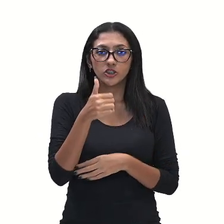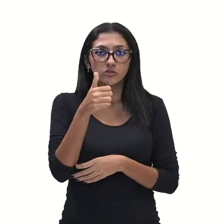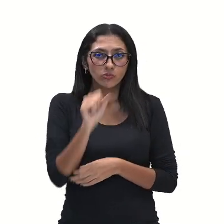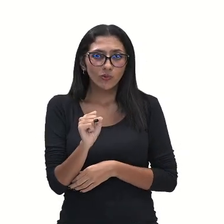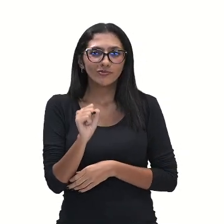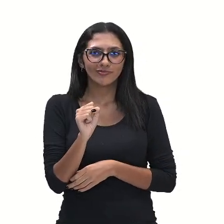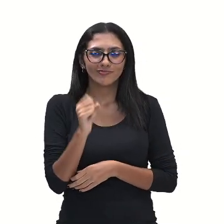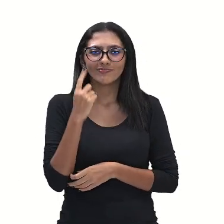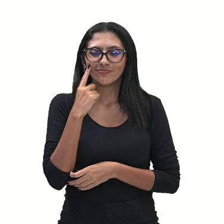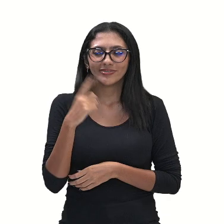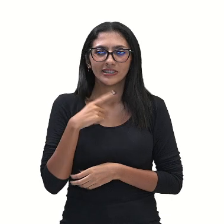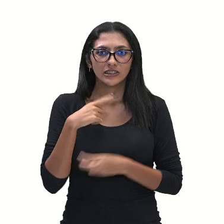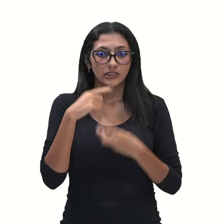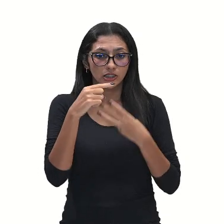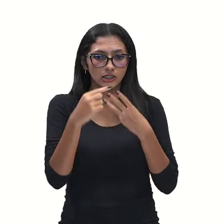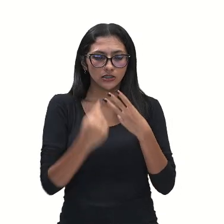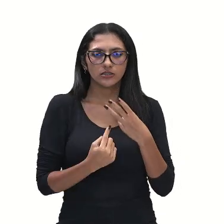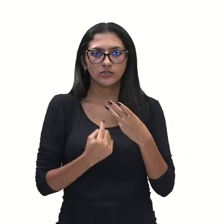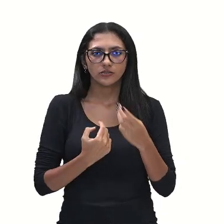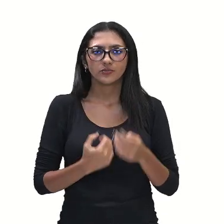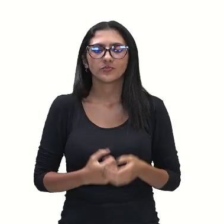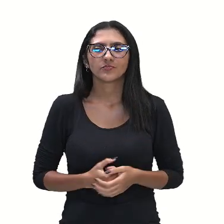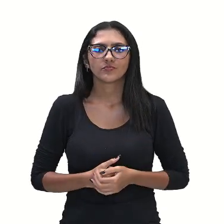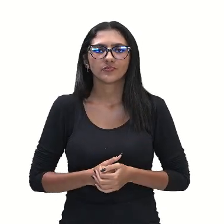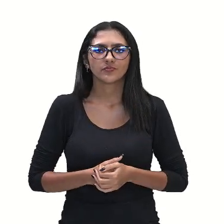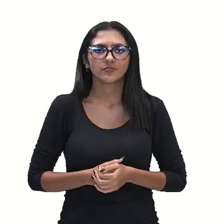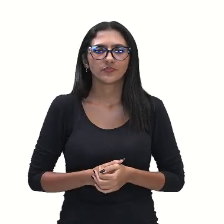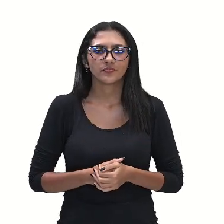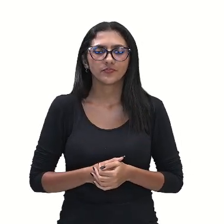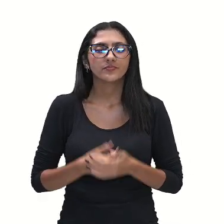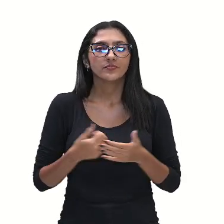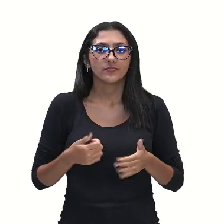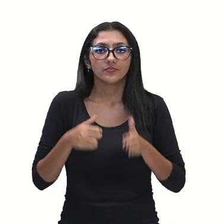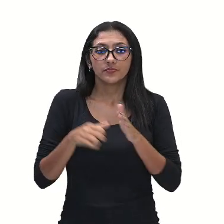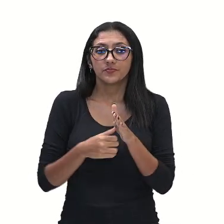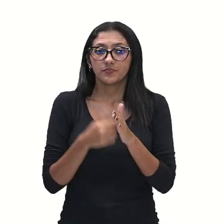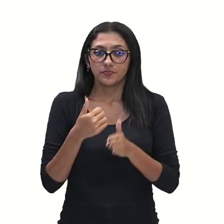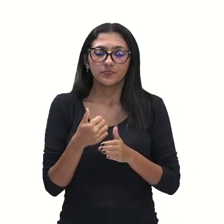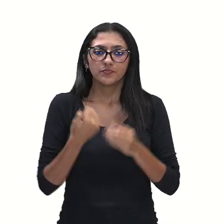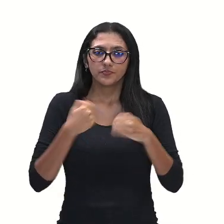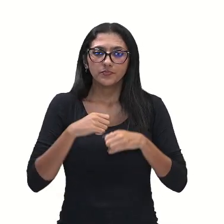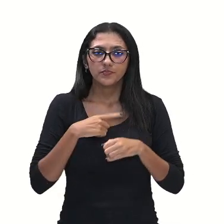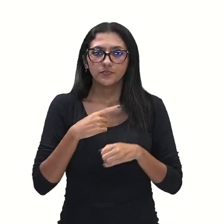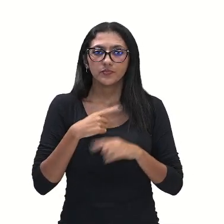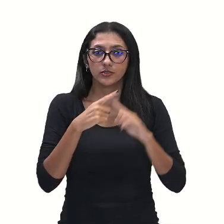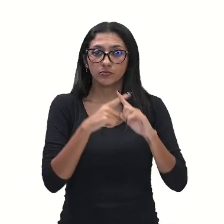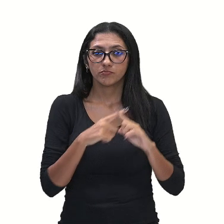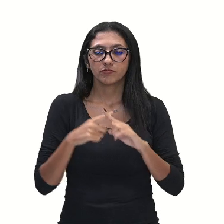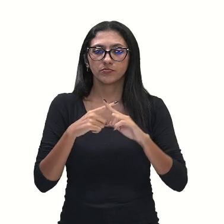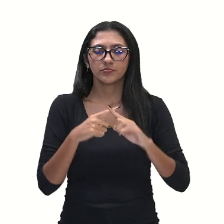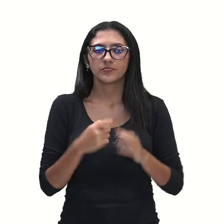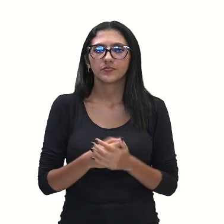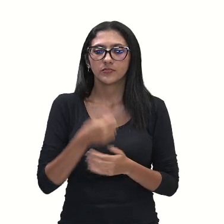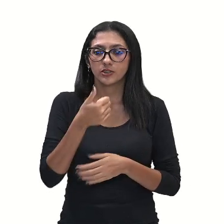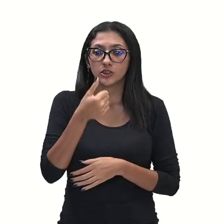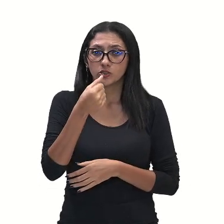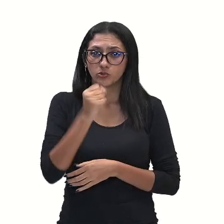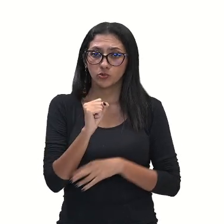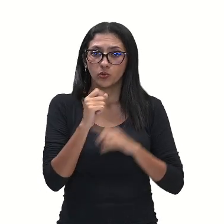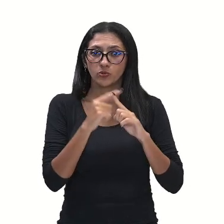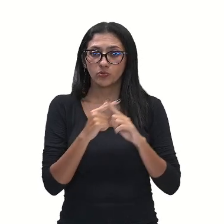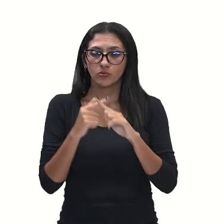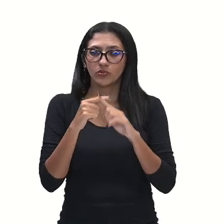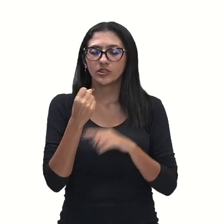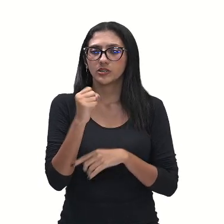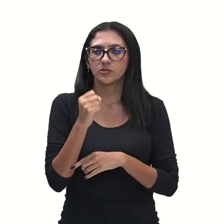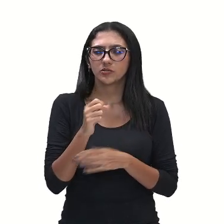18. Então, primeiramente, eu vou resolver a multiplicação de 18 por 8. Ah, não